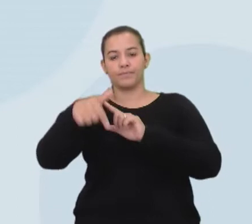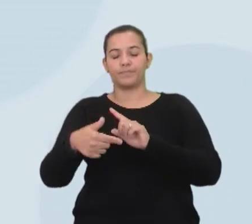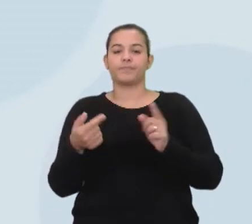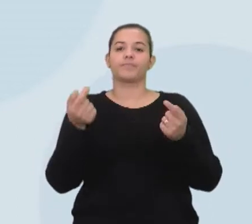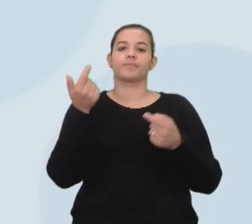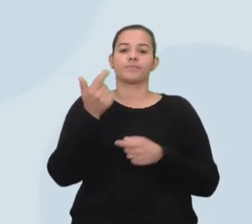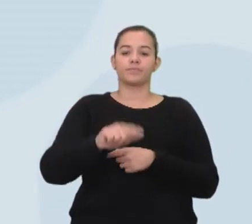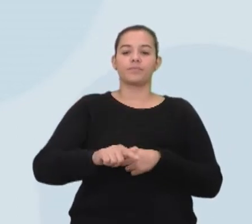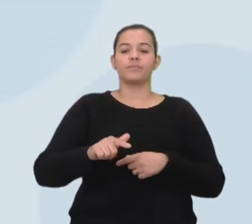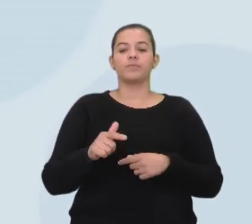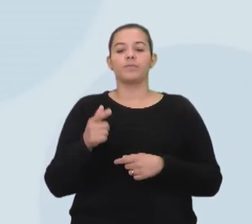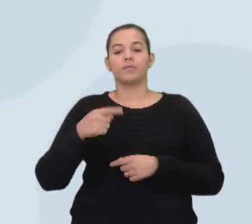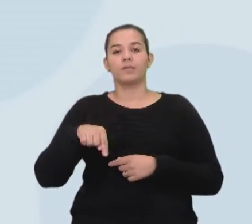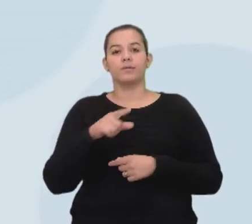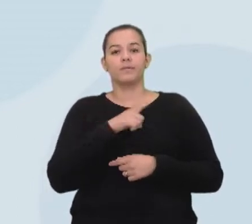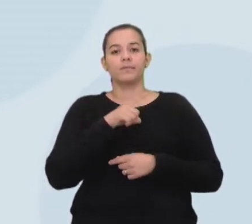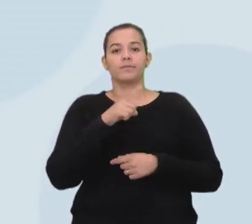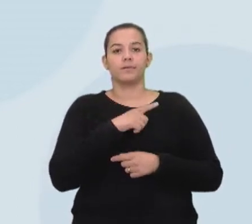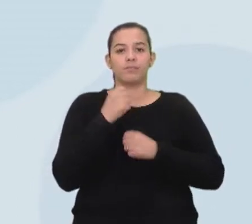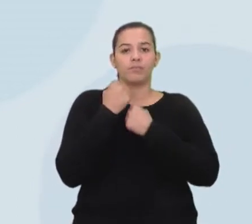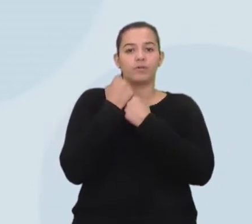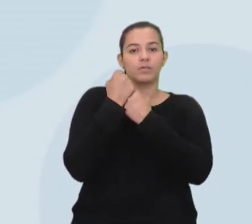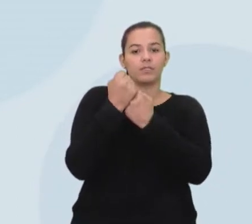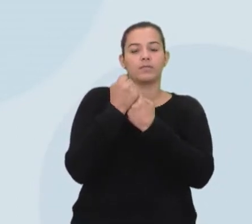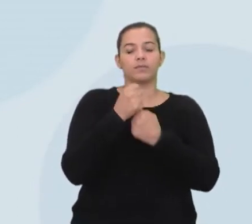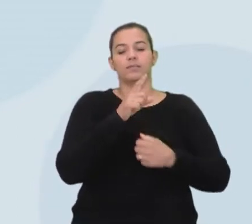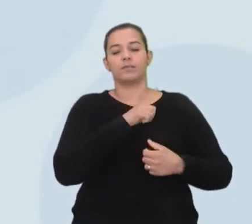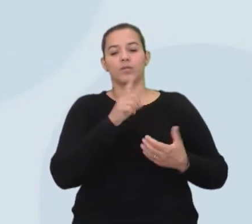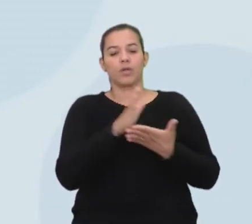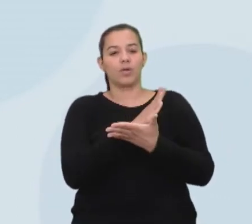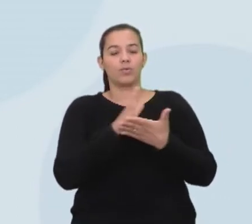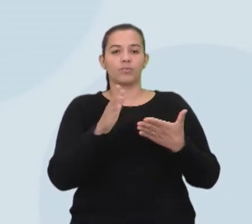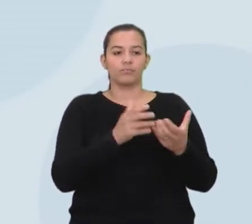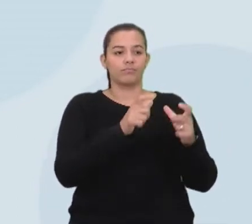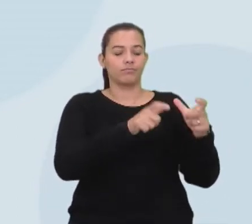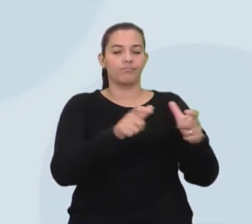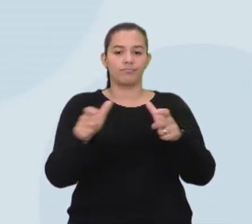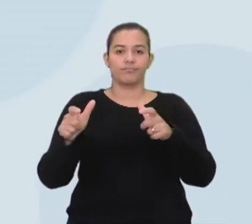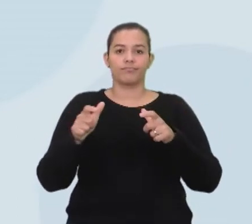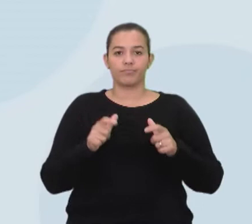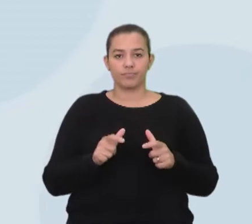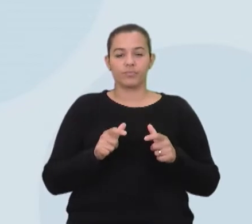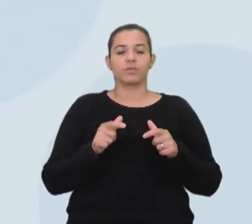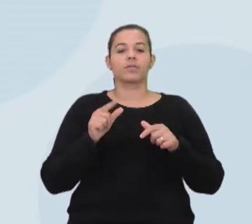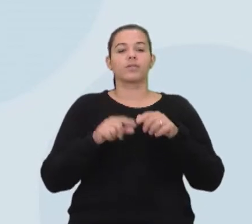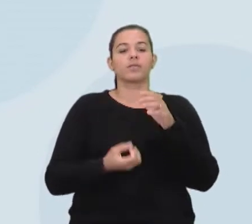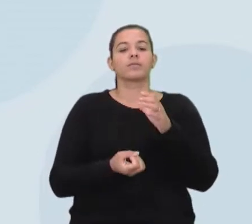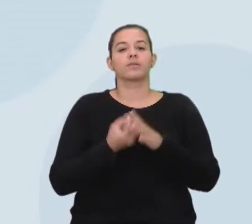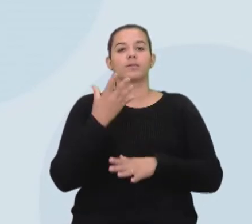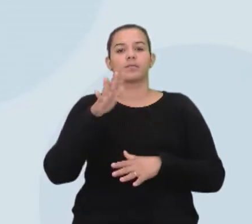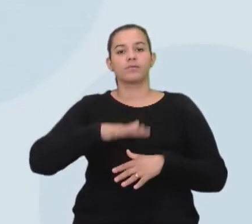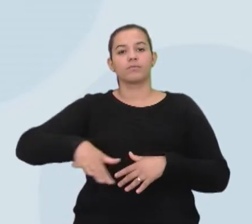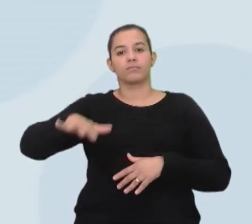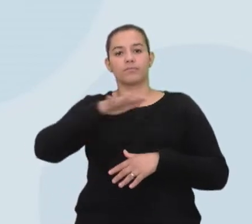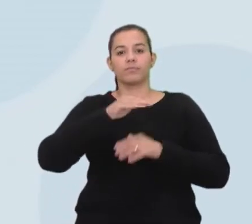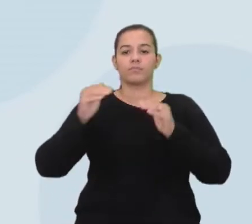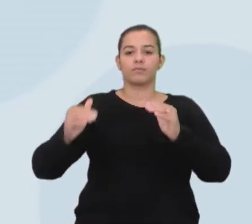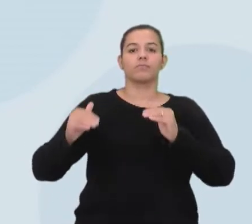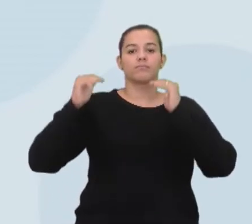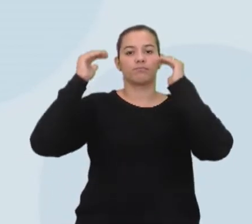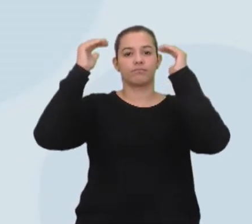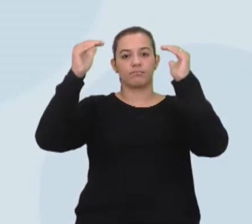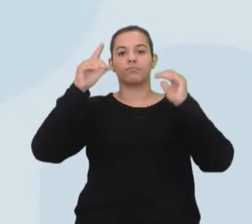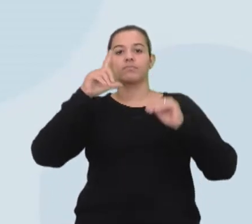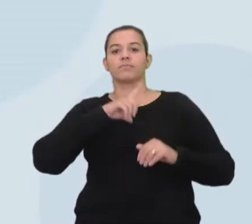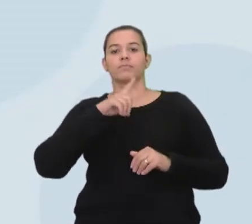adiante, se fortalecendo nessas localidades e criando aí um dos maiores impérios ultramarinos aí,